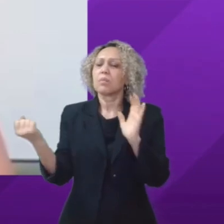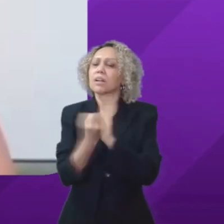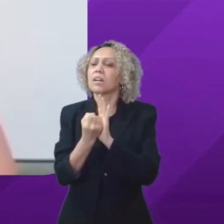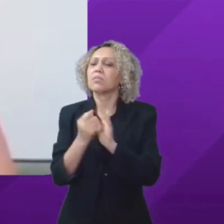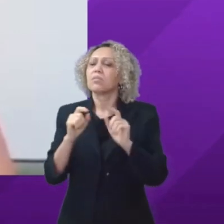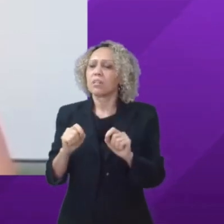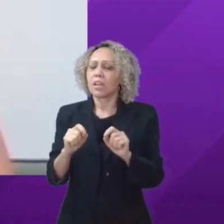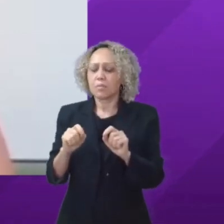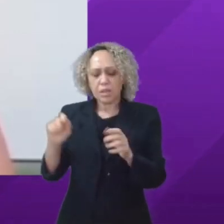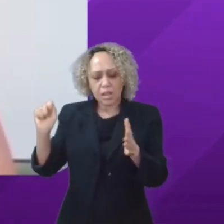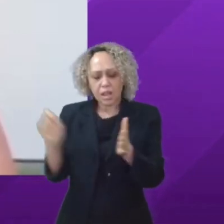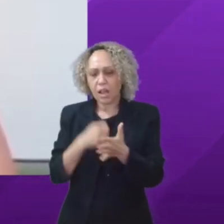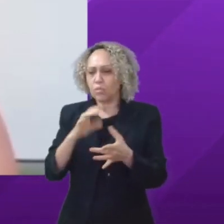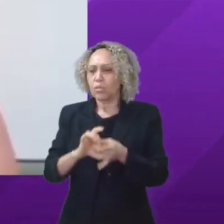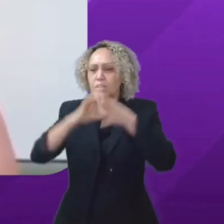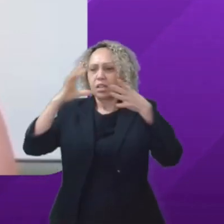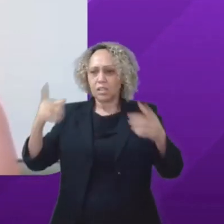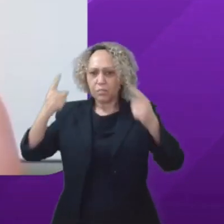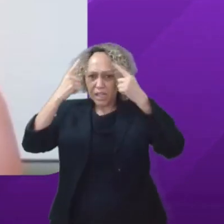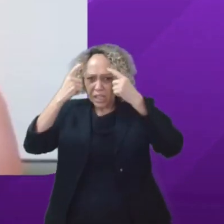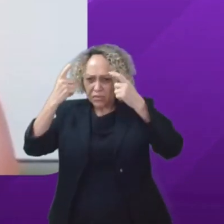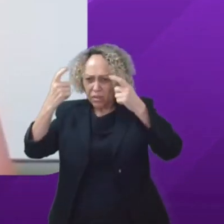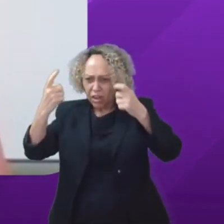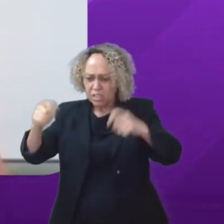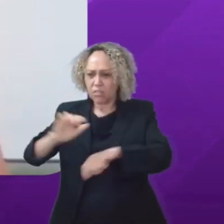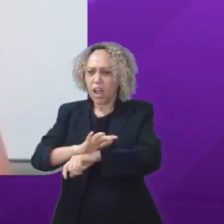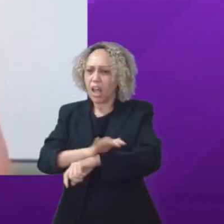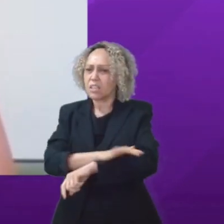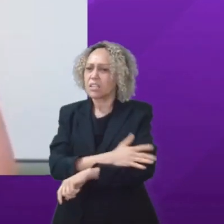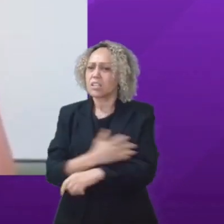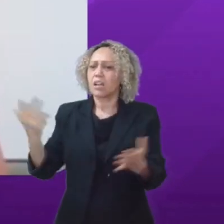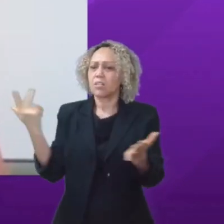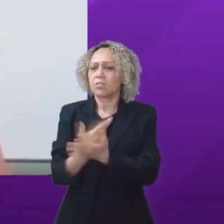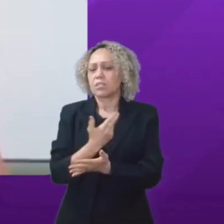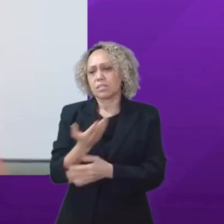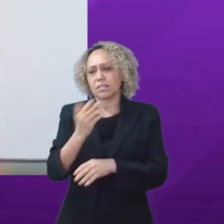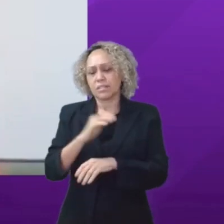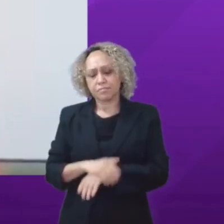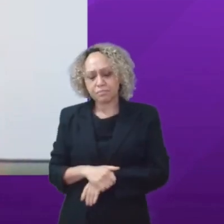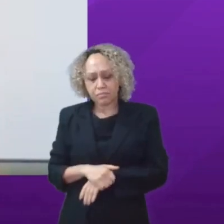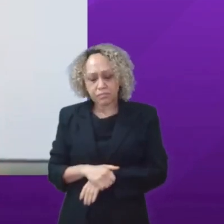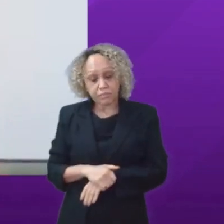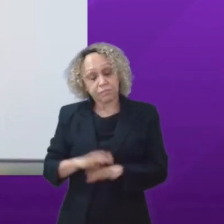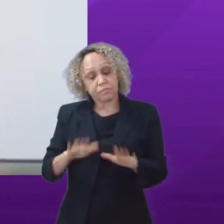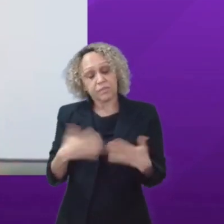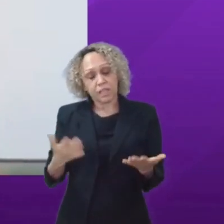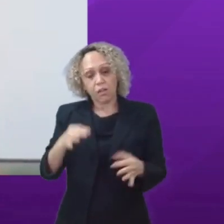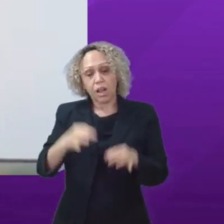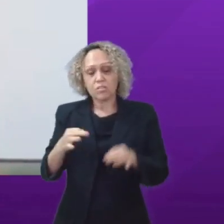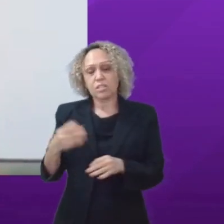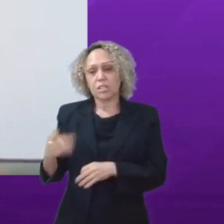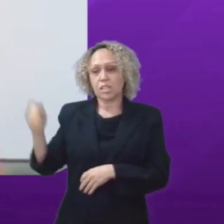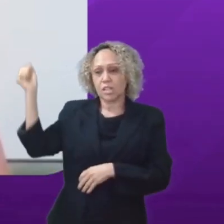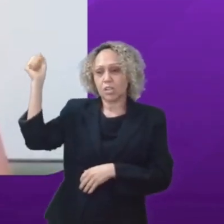pela autorização para que essas violências racistas acontecessem. Logo, o sistema de justiça no Brasil foi um